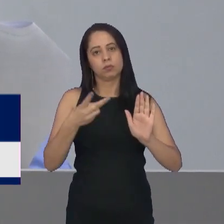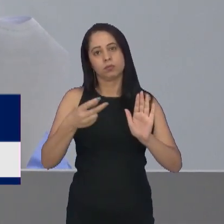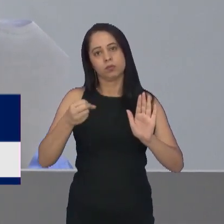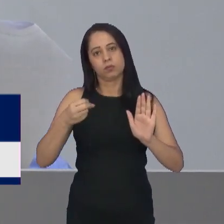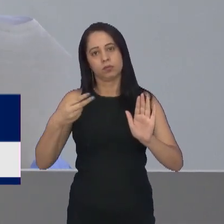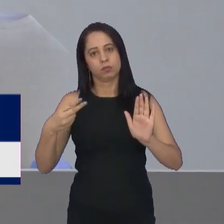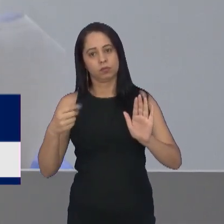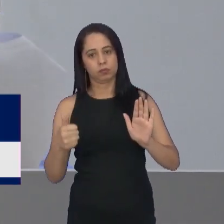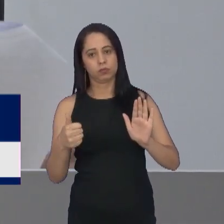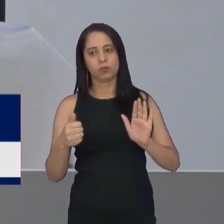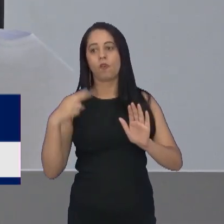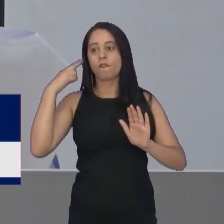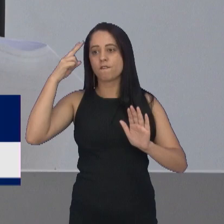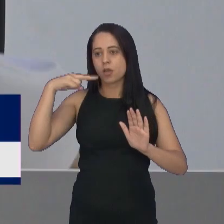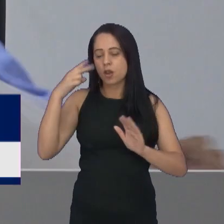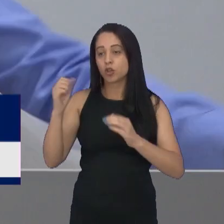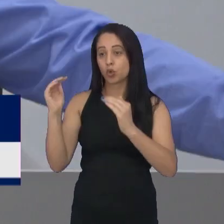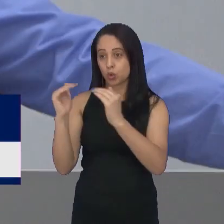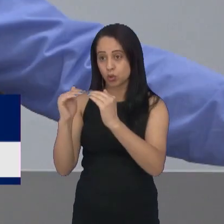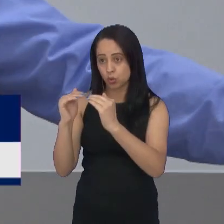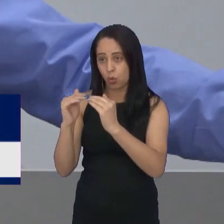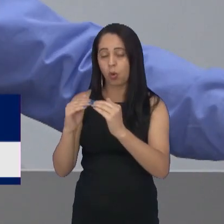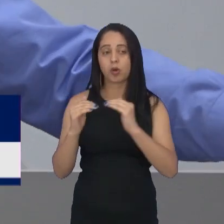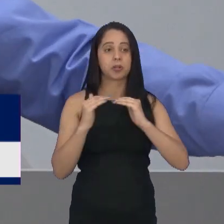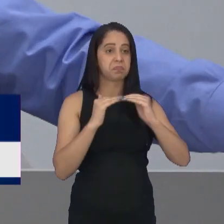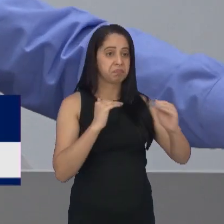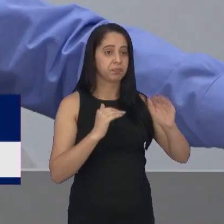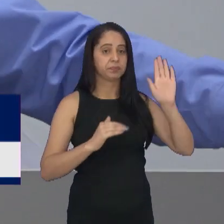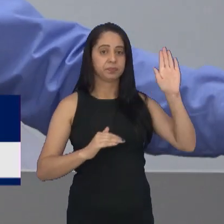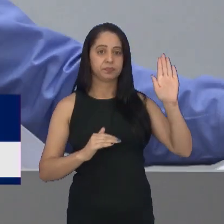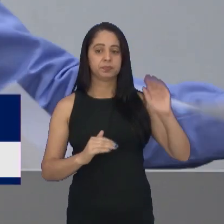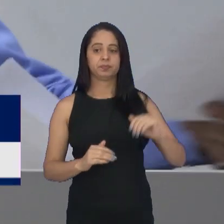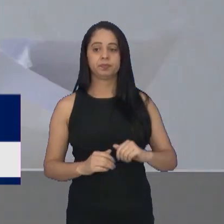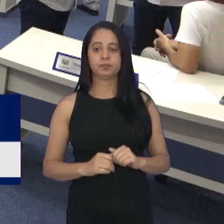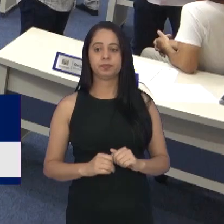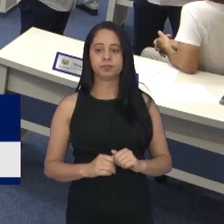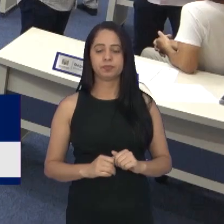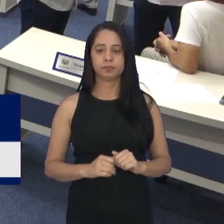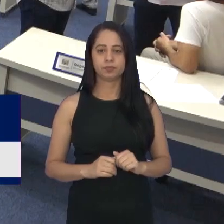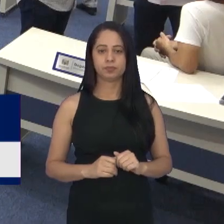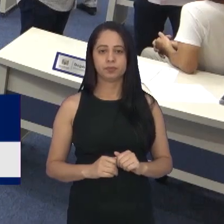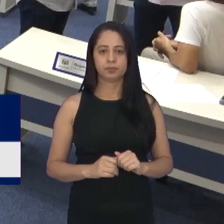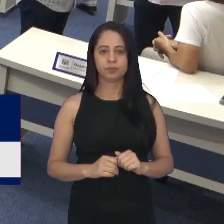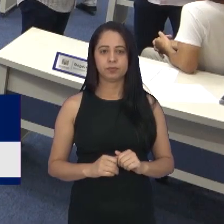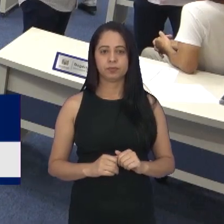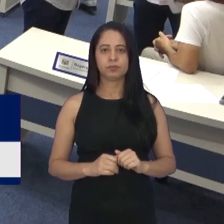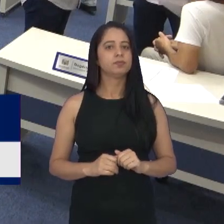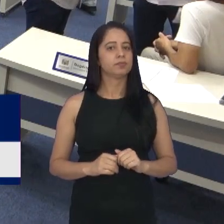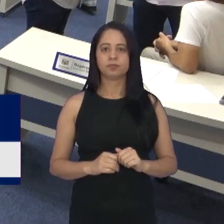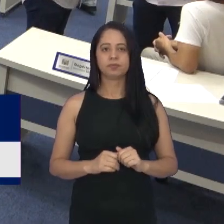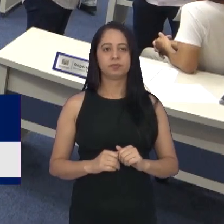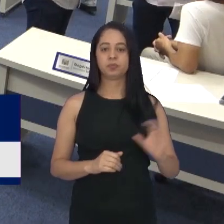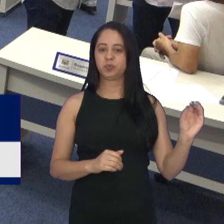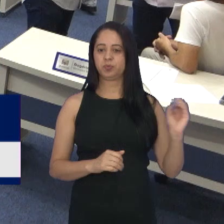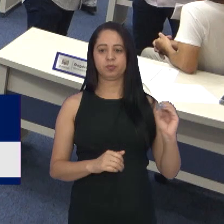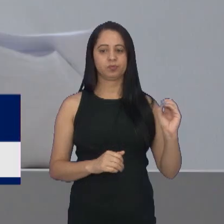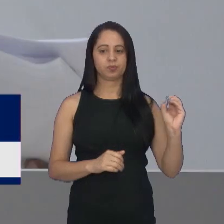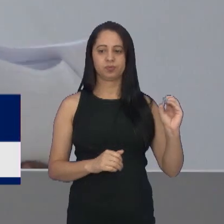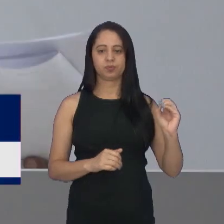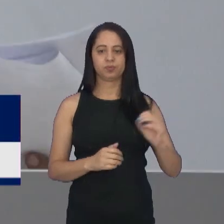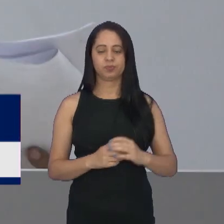526/2021. Vereadores favoráveis, permaneçam como estão. Os contrários que se manifestem. Nenhum voto contrário, senhor